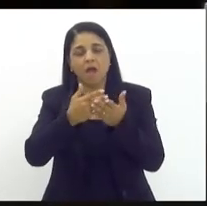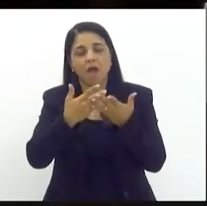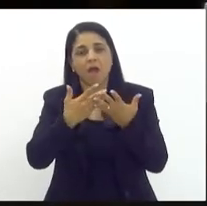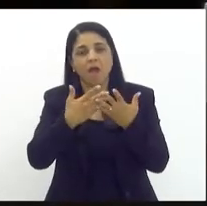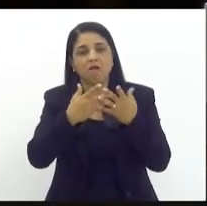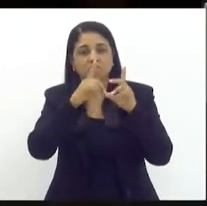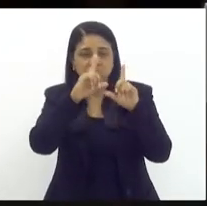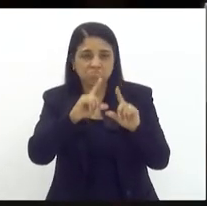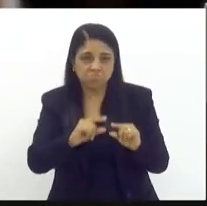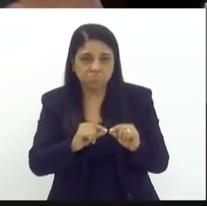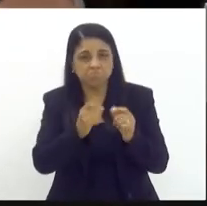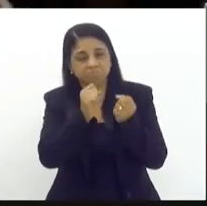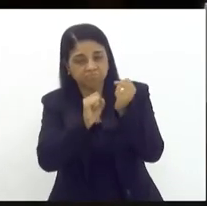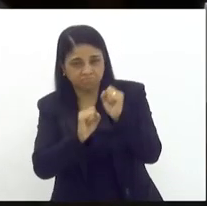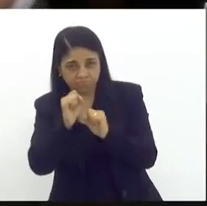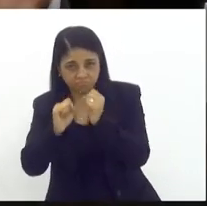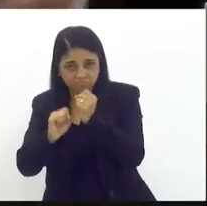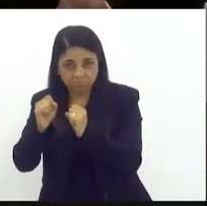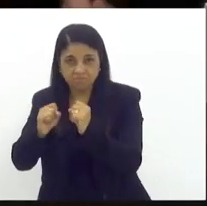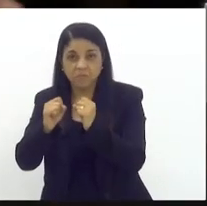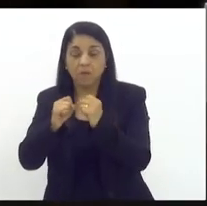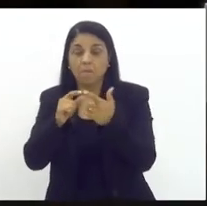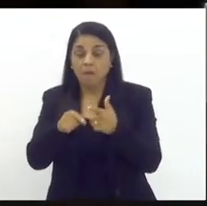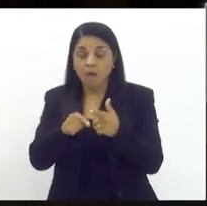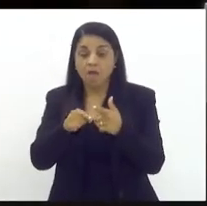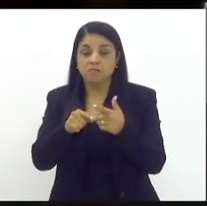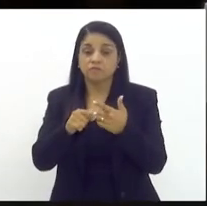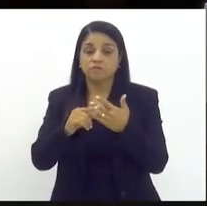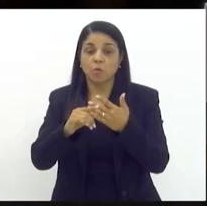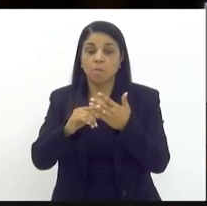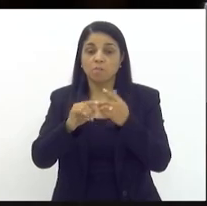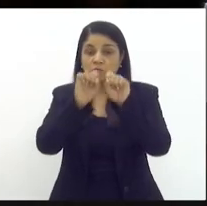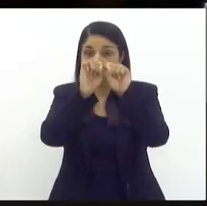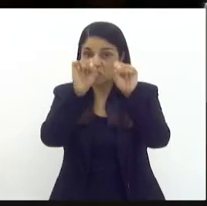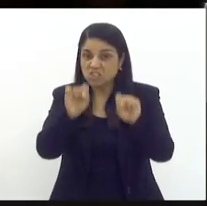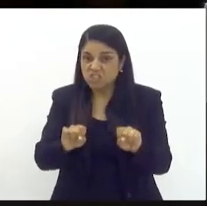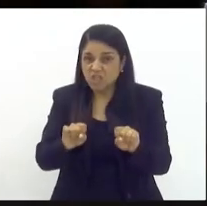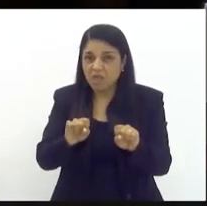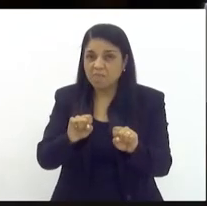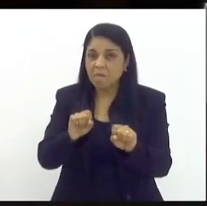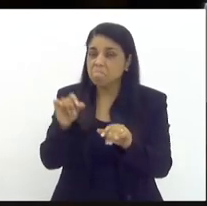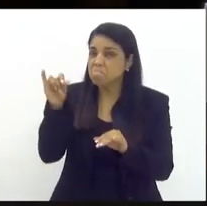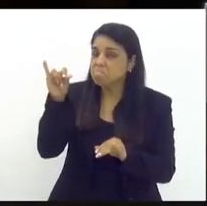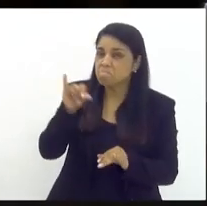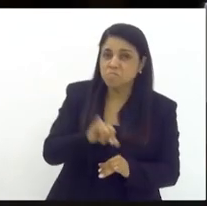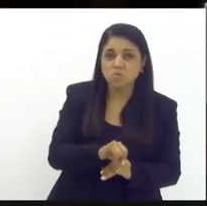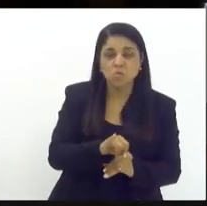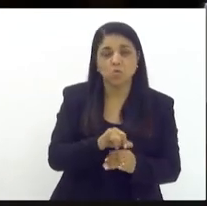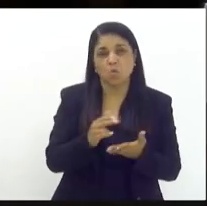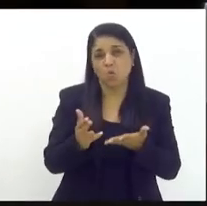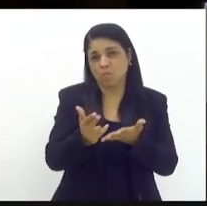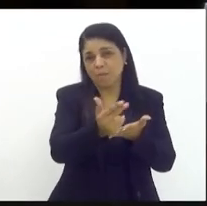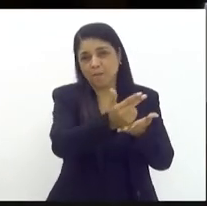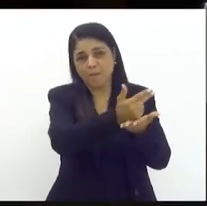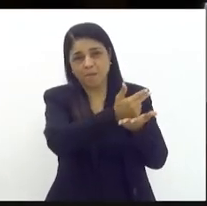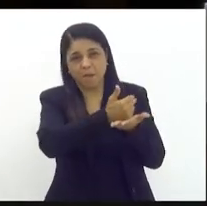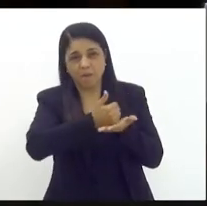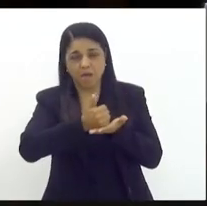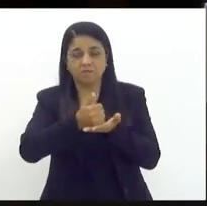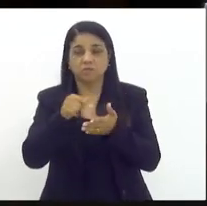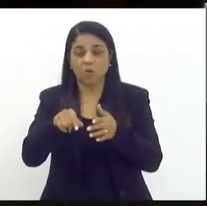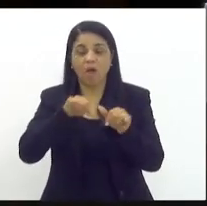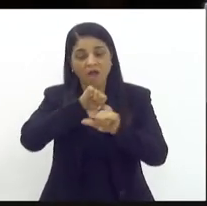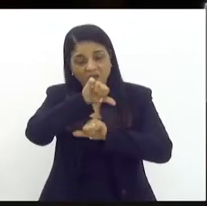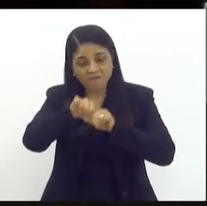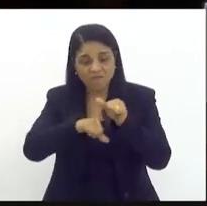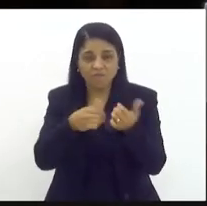empreendimentos mas isso tudo foi piorando o sistema tributário e por isso que essa reforma se tornou mais importante